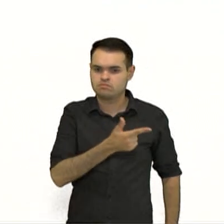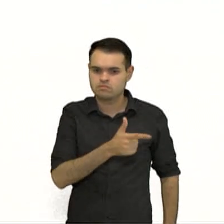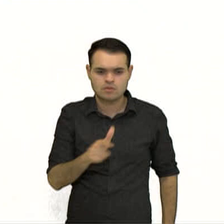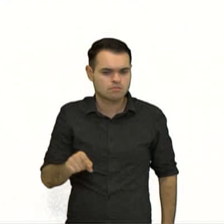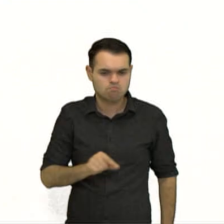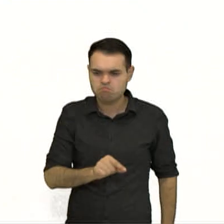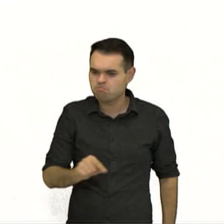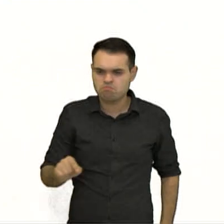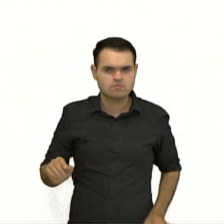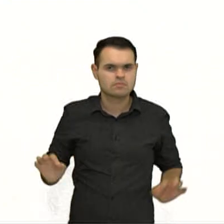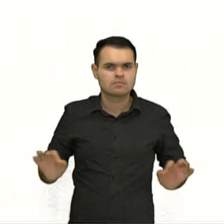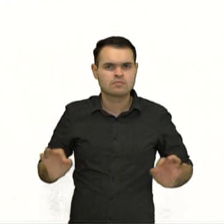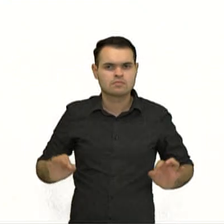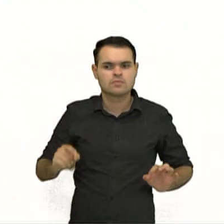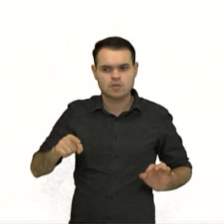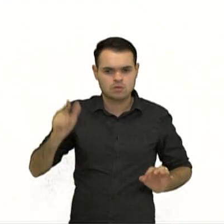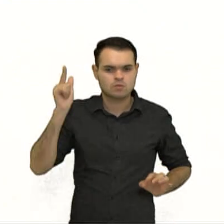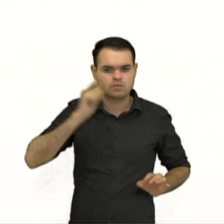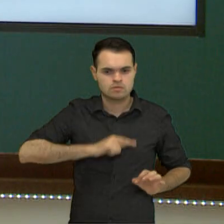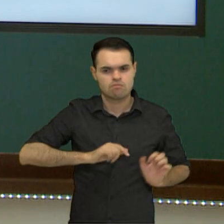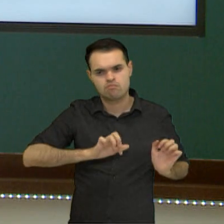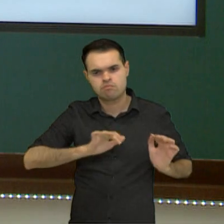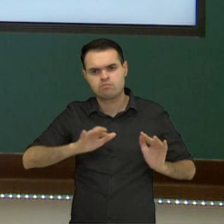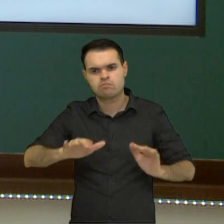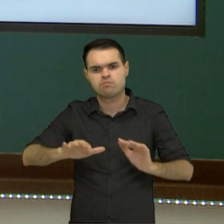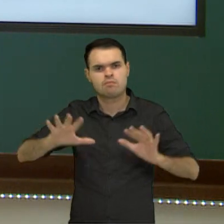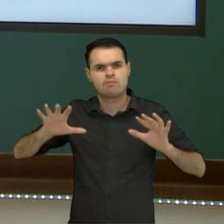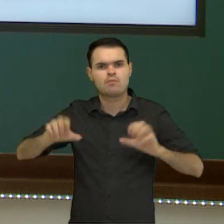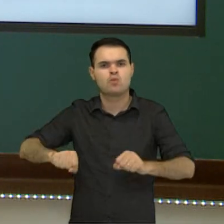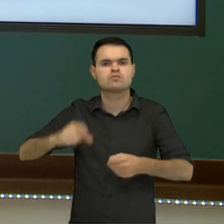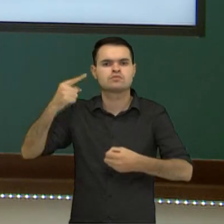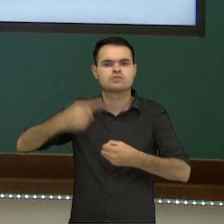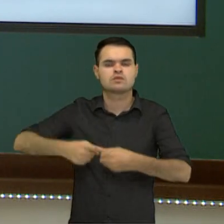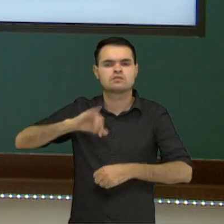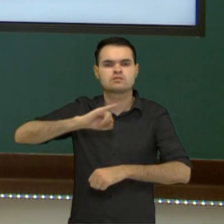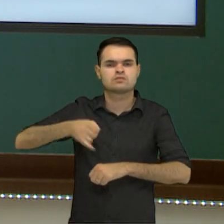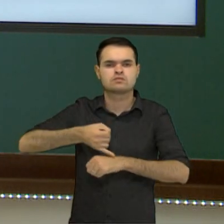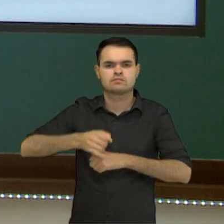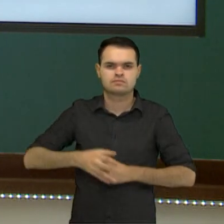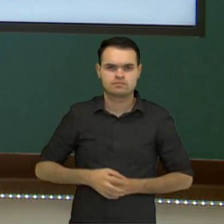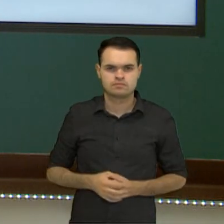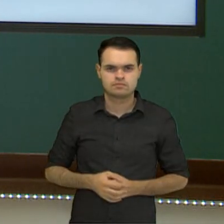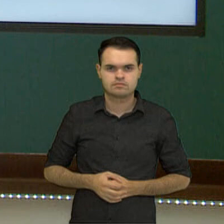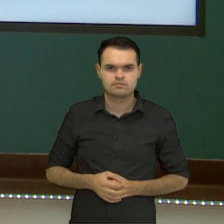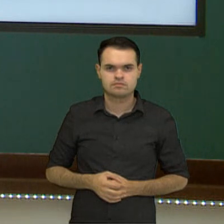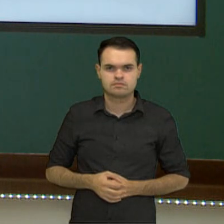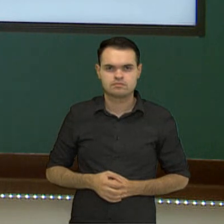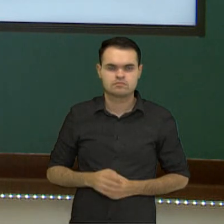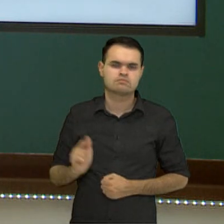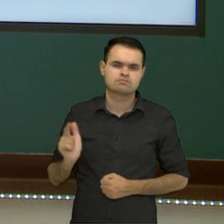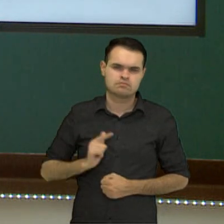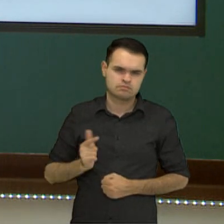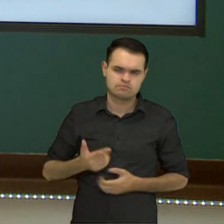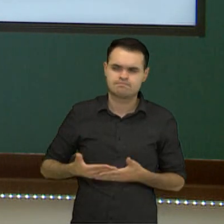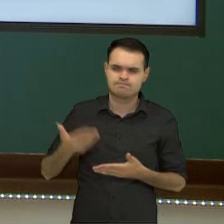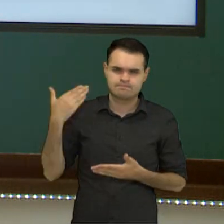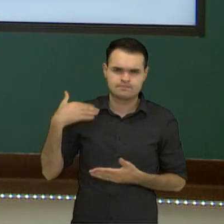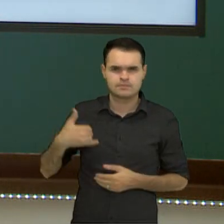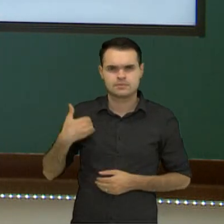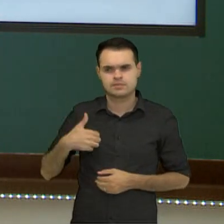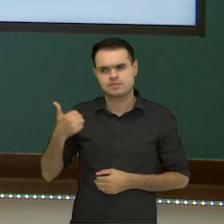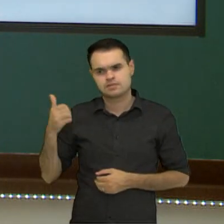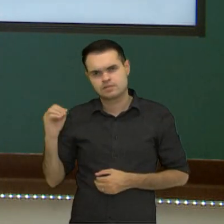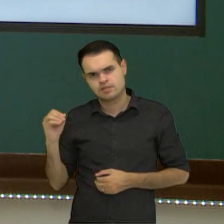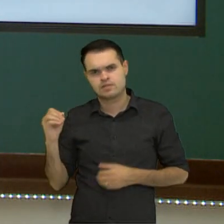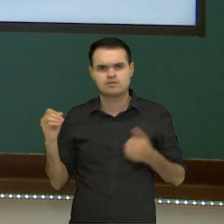eles conseguiriam reconquistar a cidade de Jerusalém. Então ela contou com crianças entre 10 e